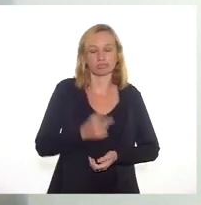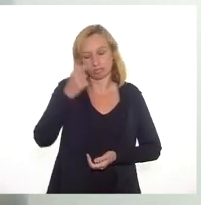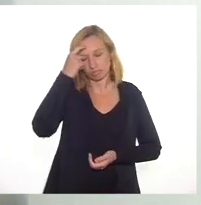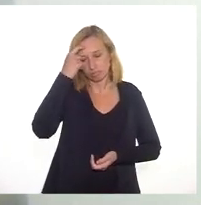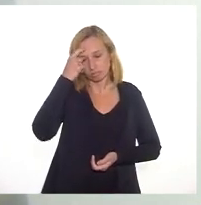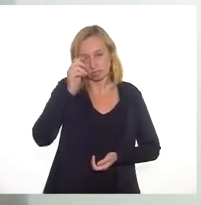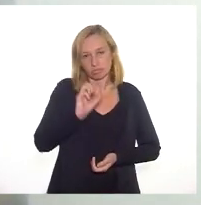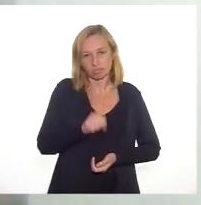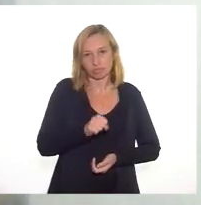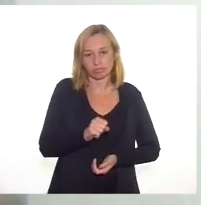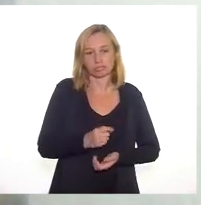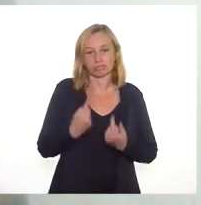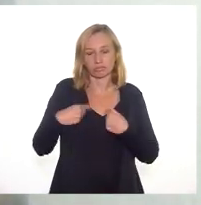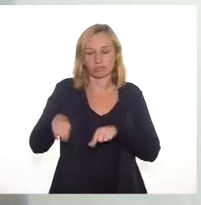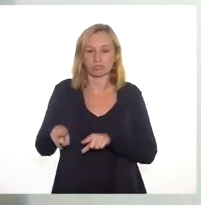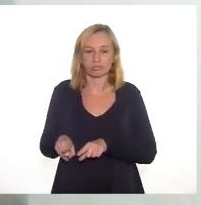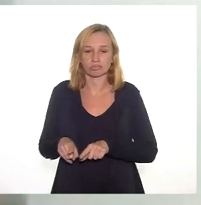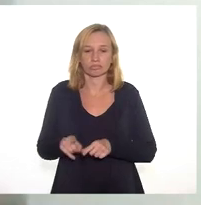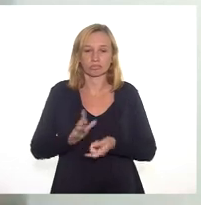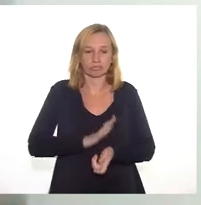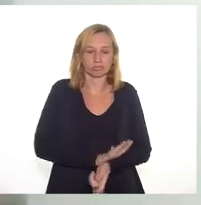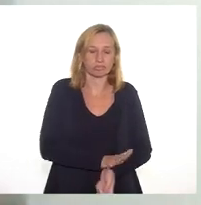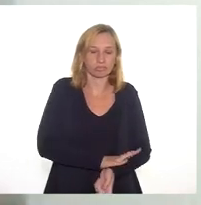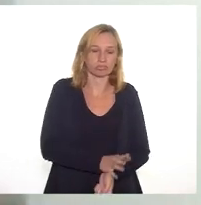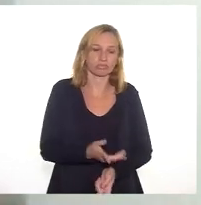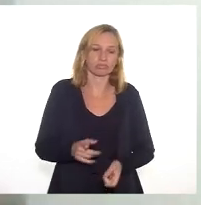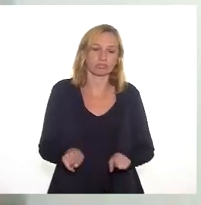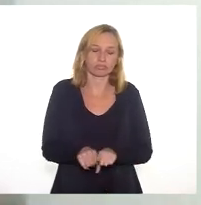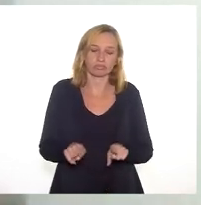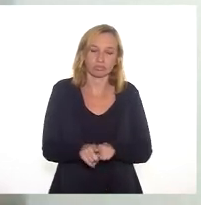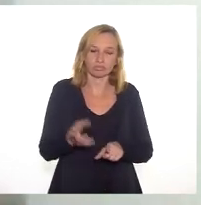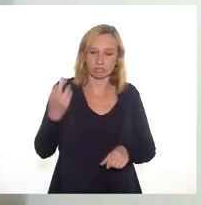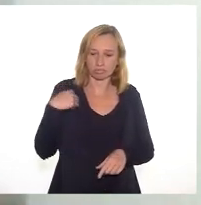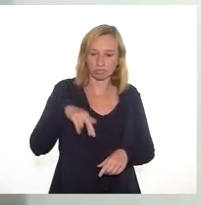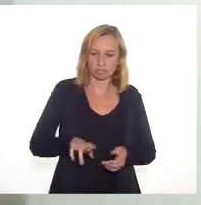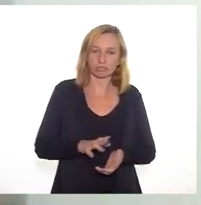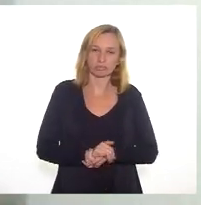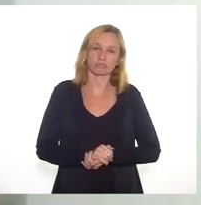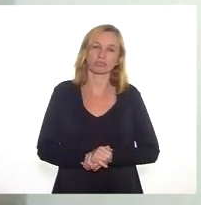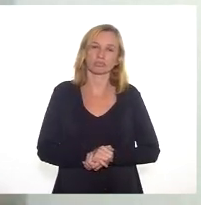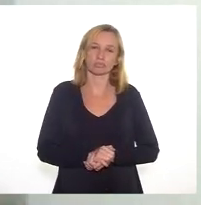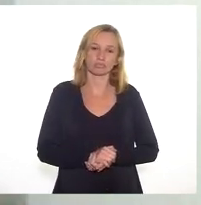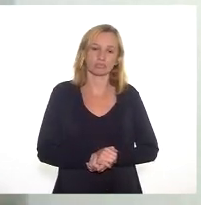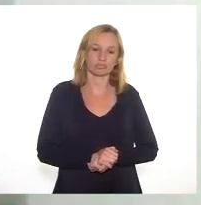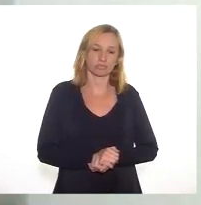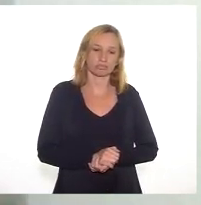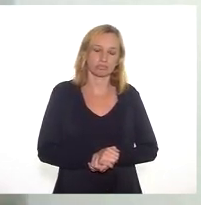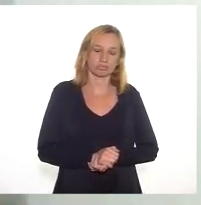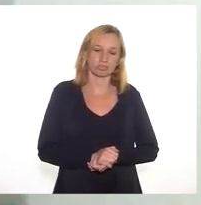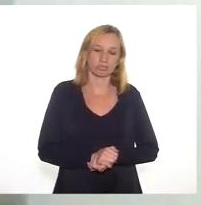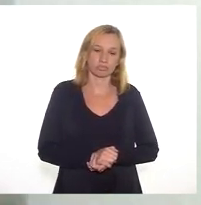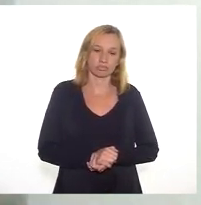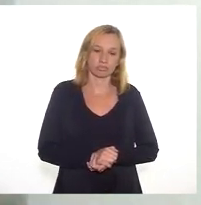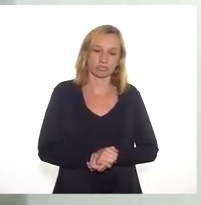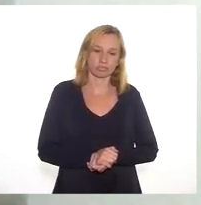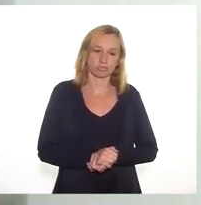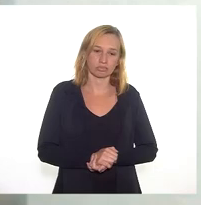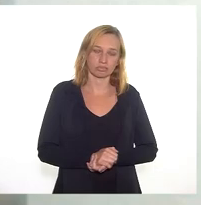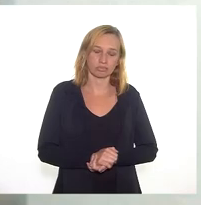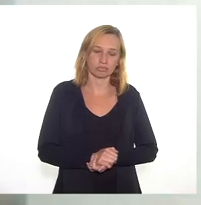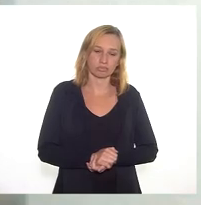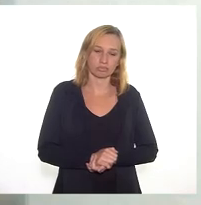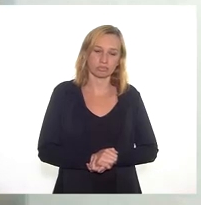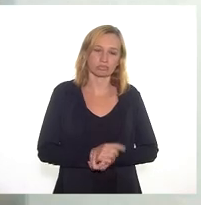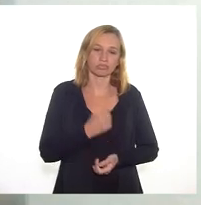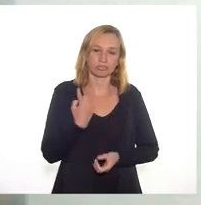conscientização contra o racismo religioso, conscientização contra os crimes de intolerância, para